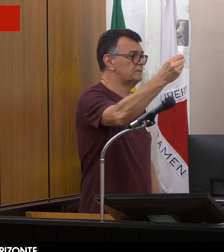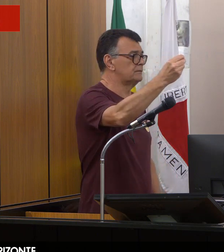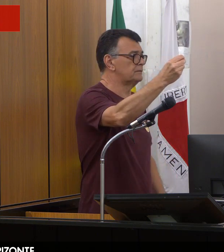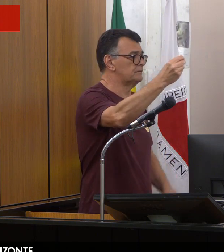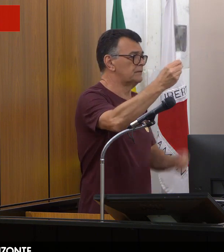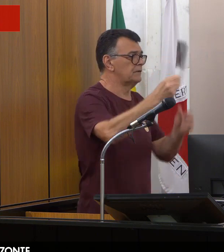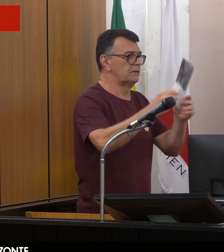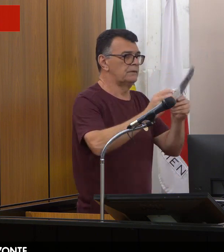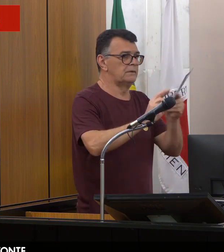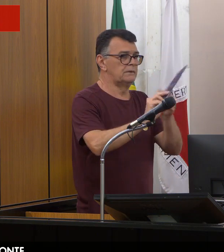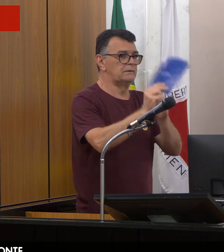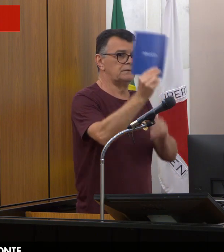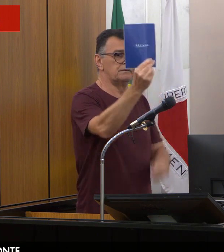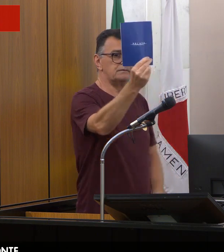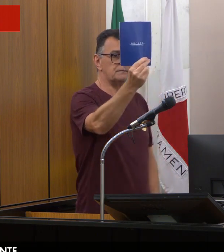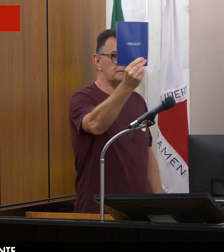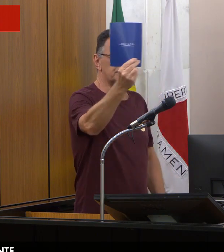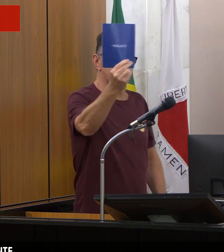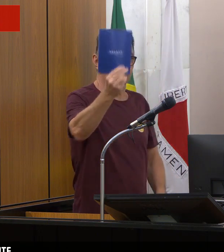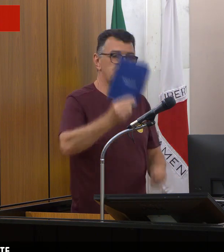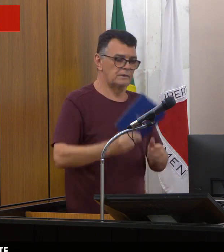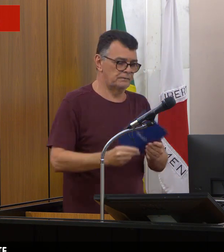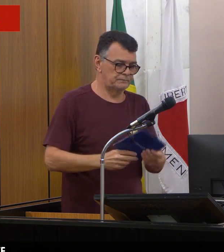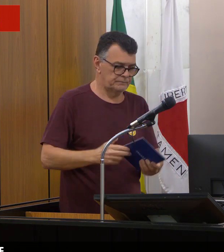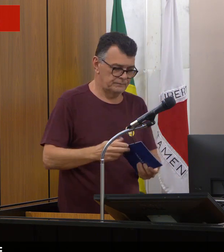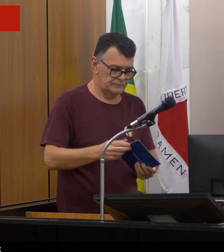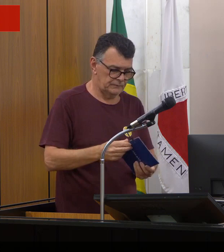que elas davam